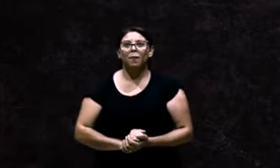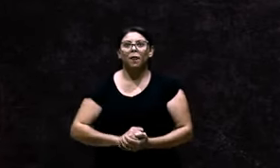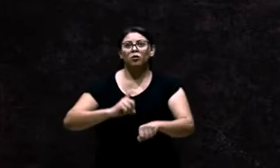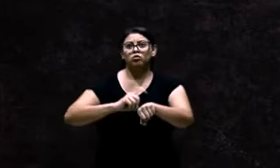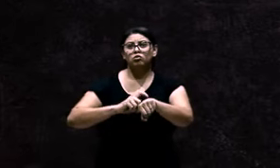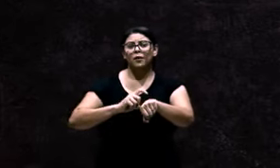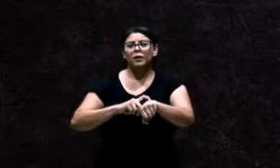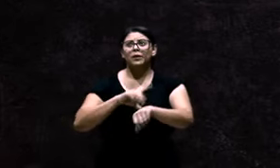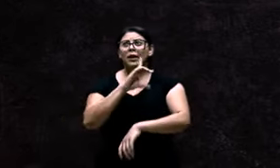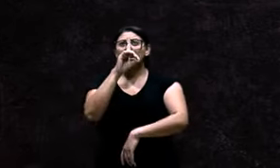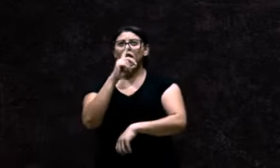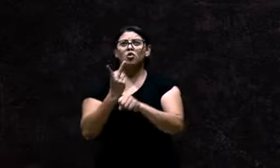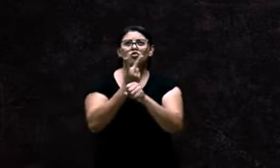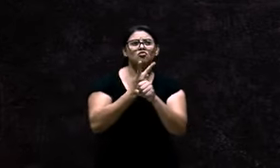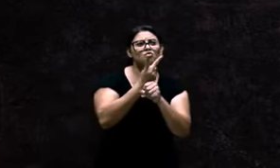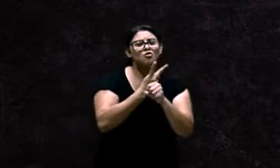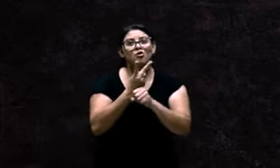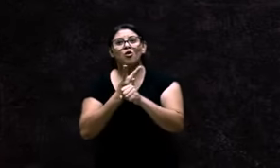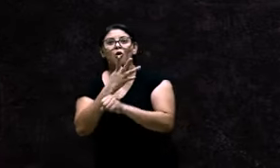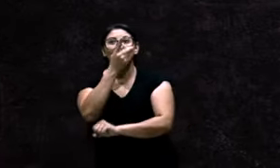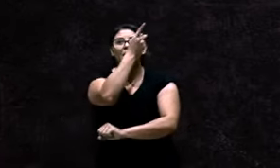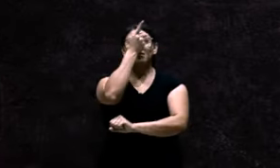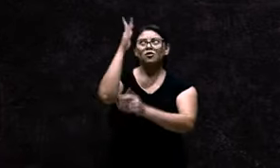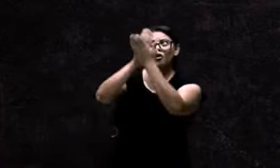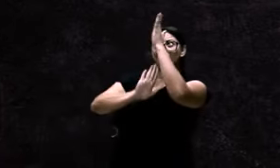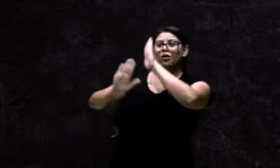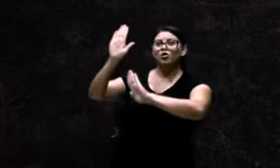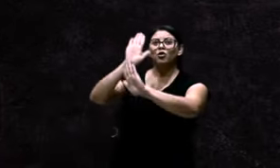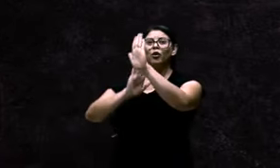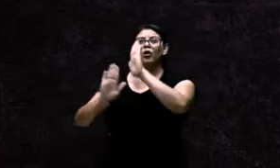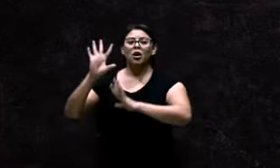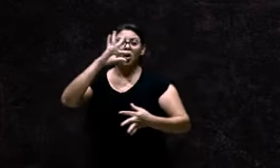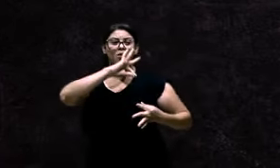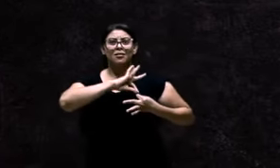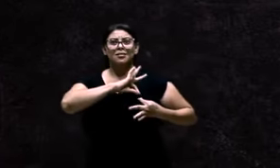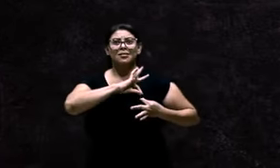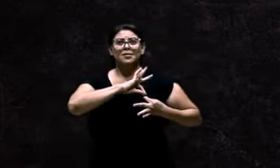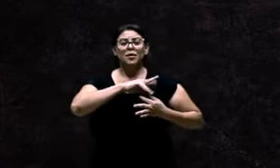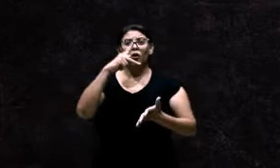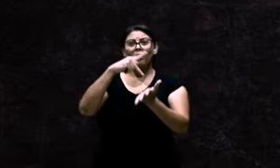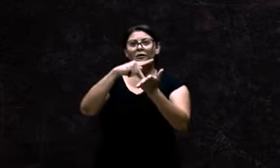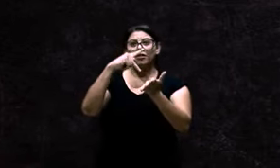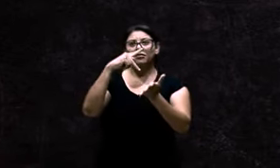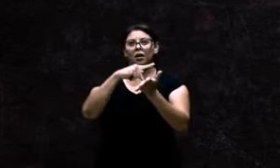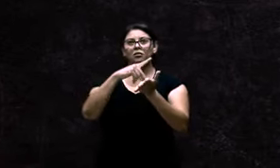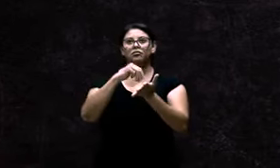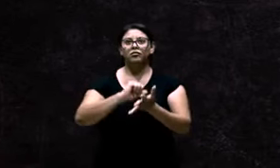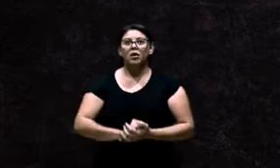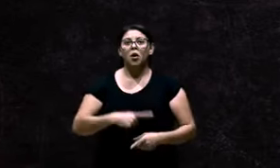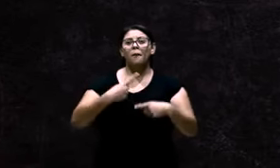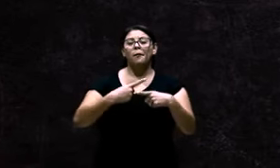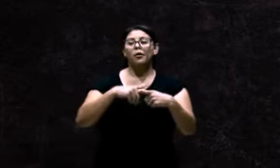que os verdadeiros adoradores adorarão o Pai em espírito e em verdade. Porque o